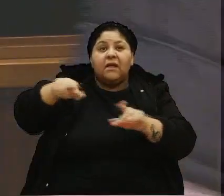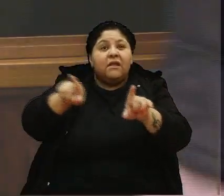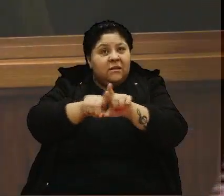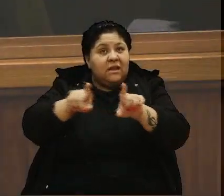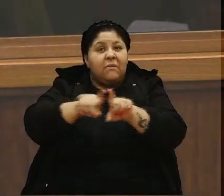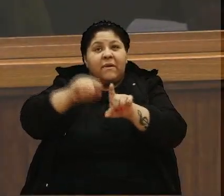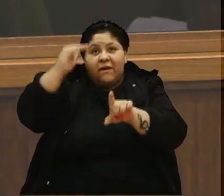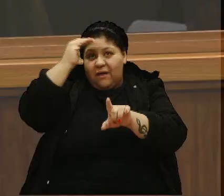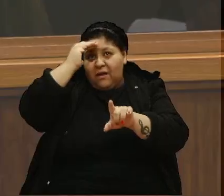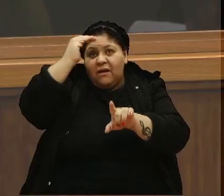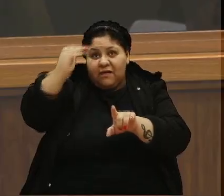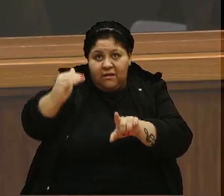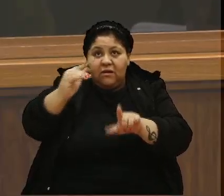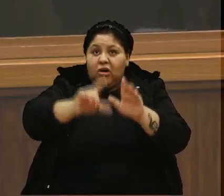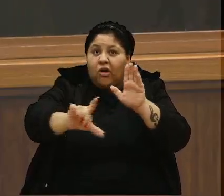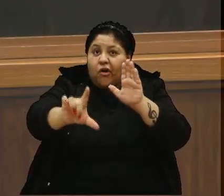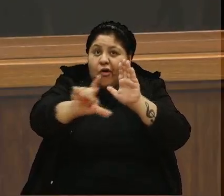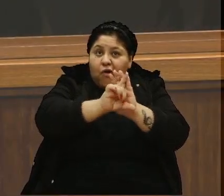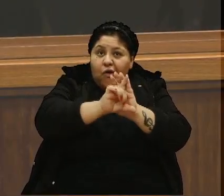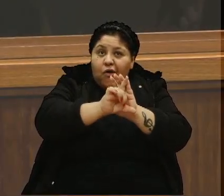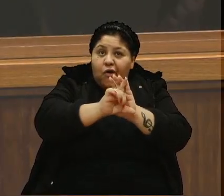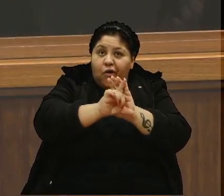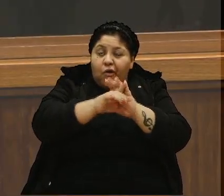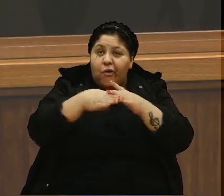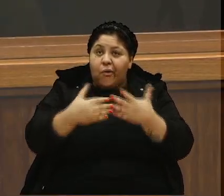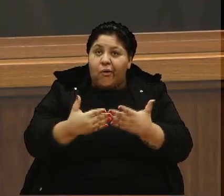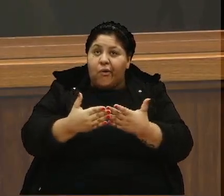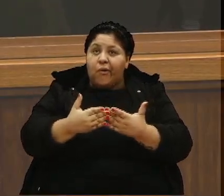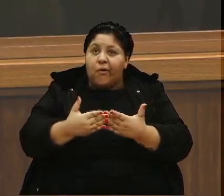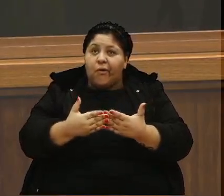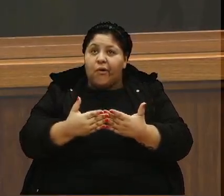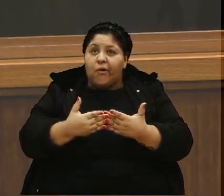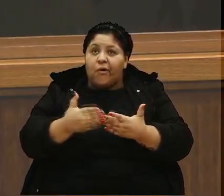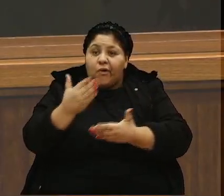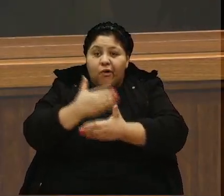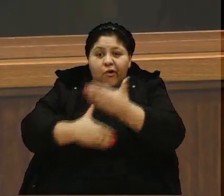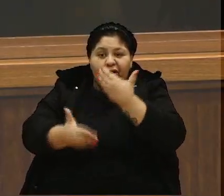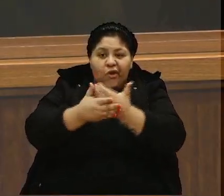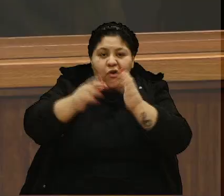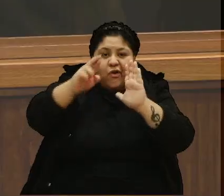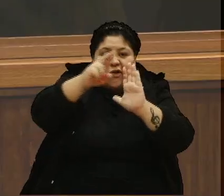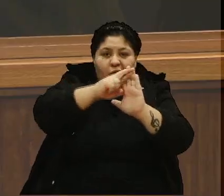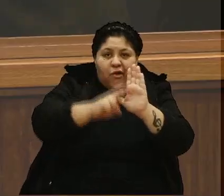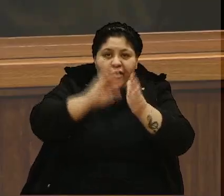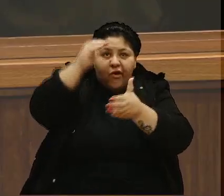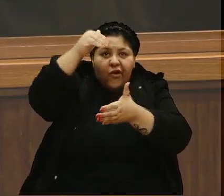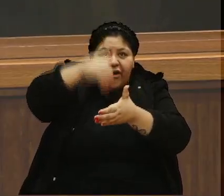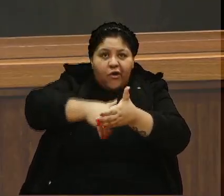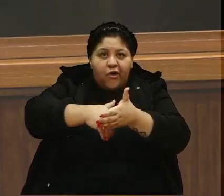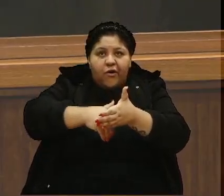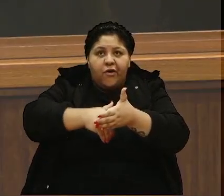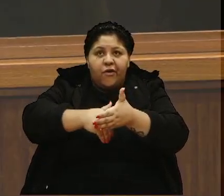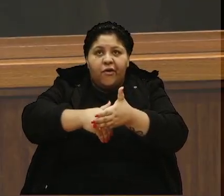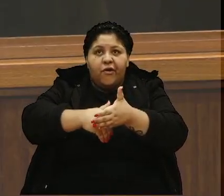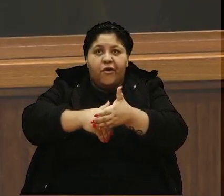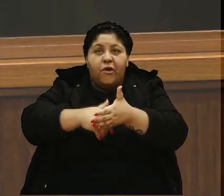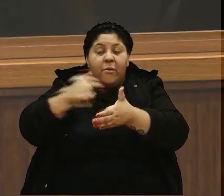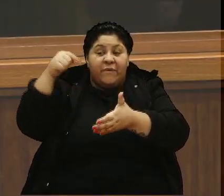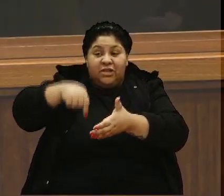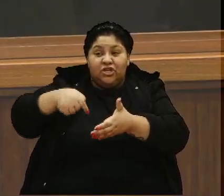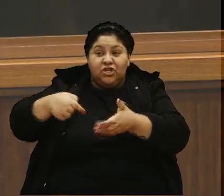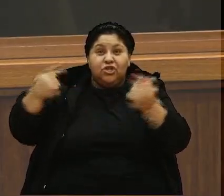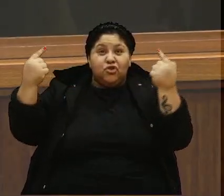que respeitar a legislação. Senão é o seguinte, todo o regimento interno que nós estamos aí se matando para